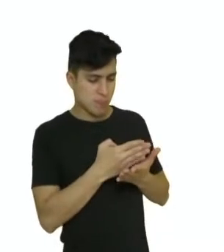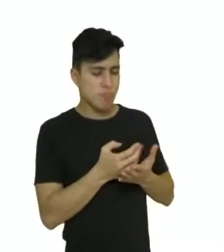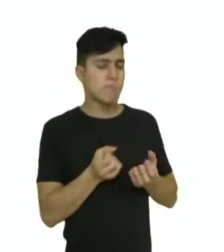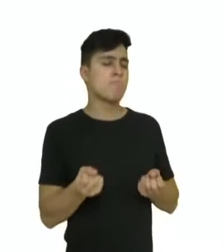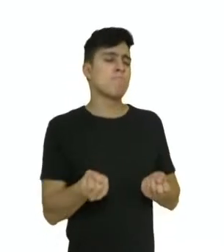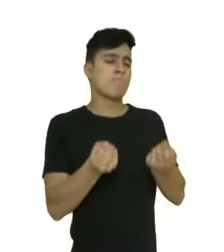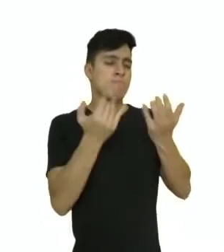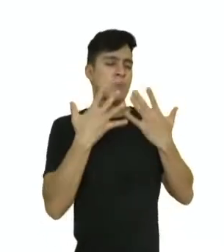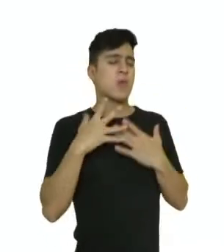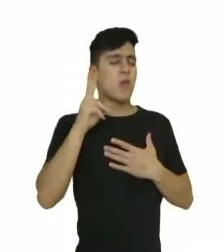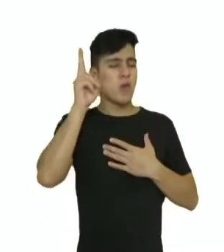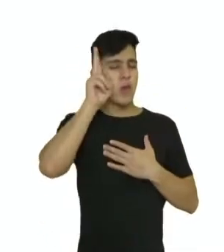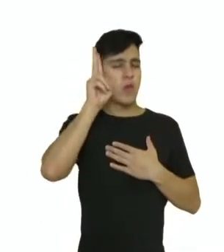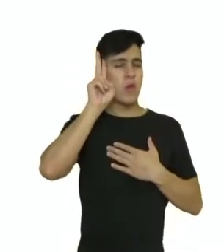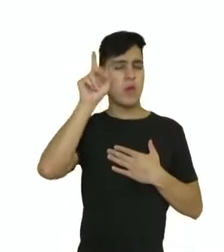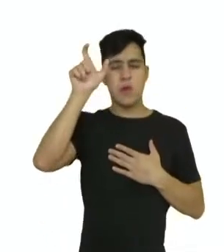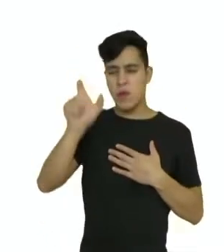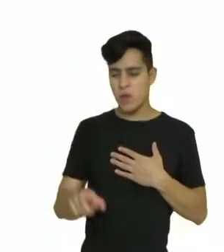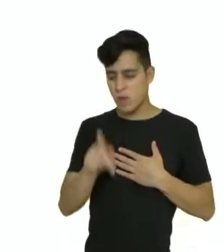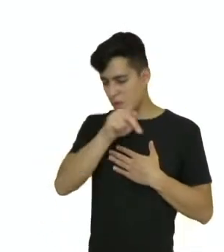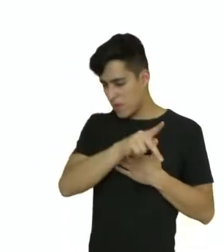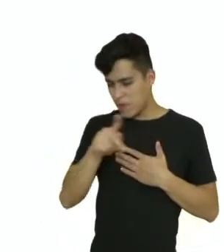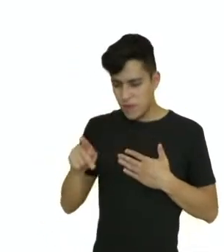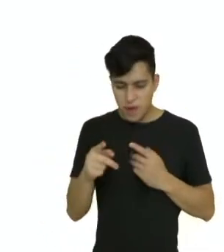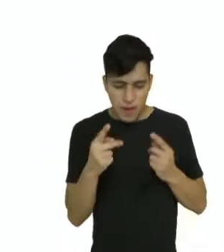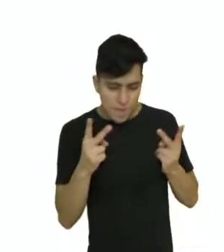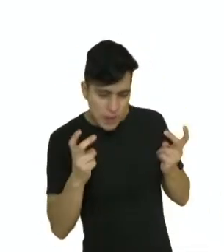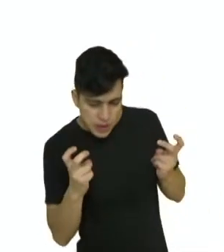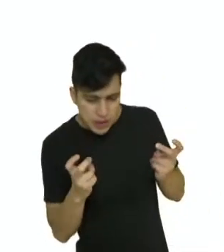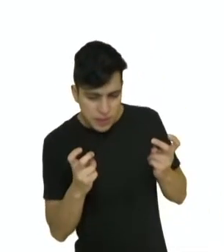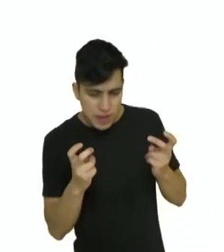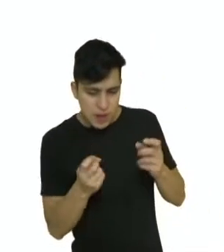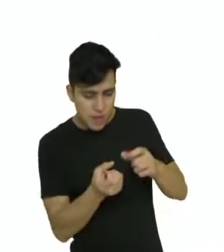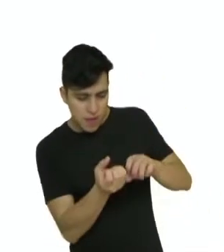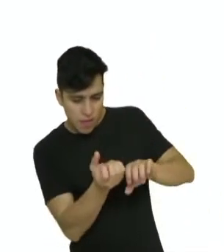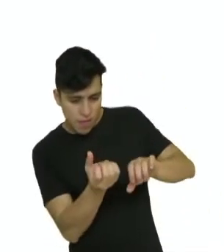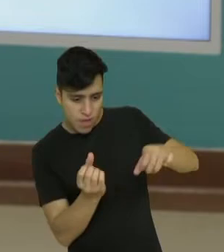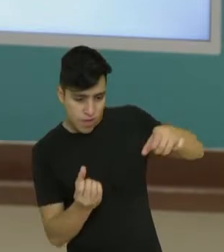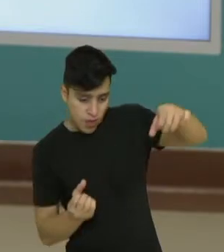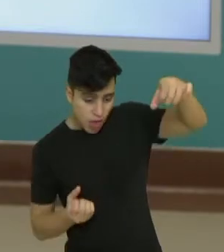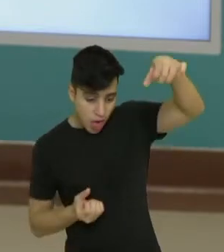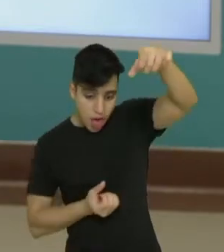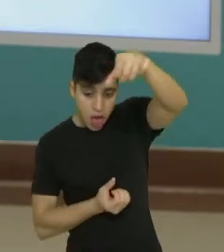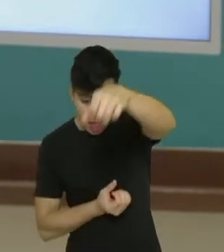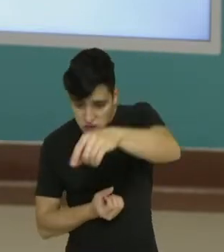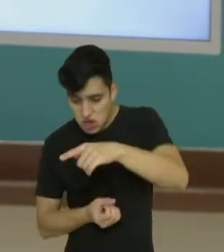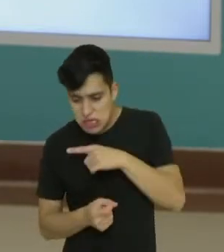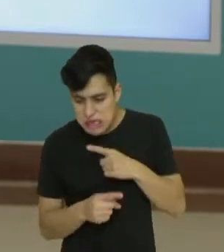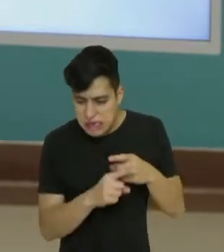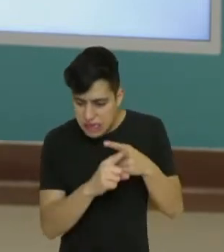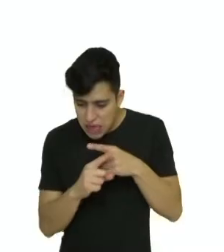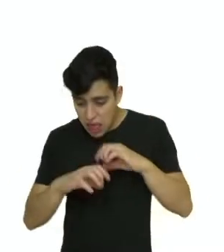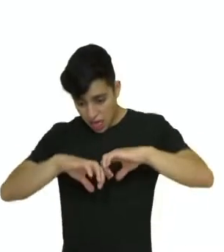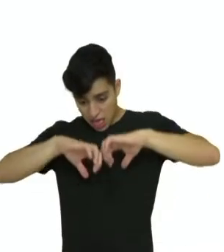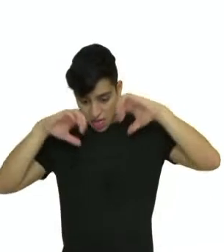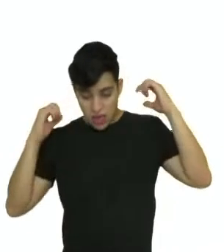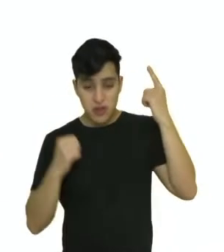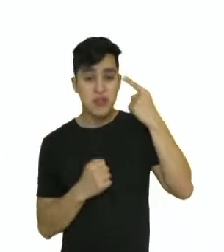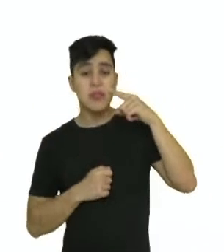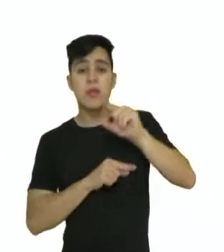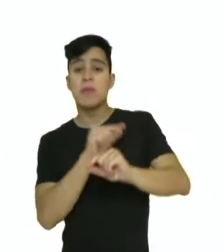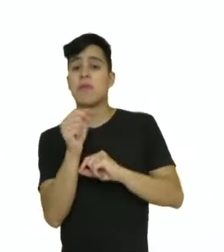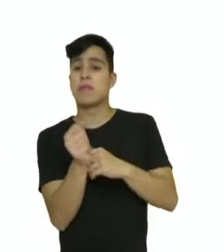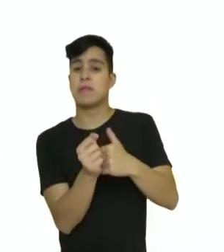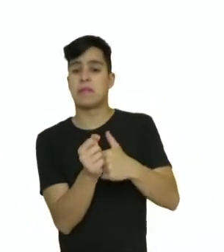de um professor que decifrou um enigma de um pergaminho que ele acabou encontrando. O enigma afirma que é